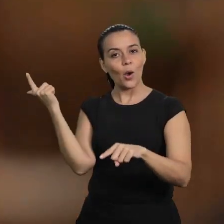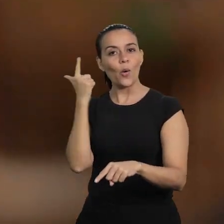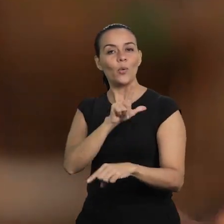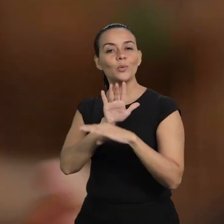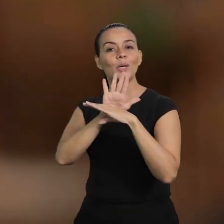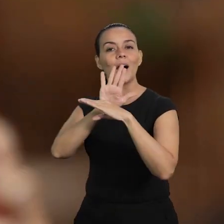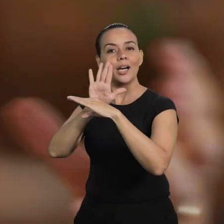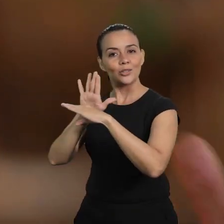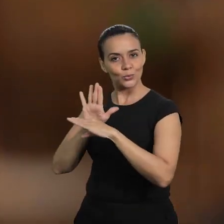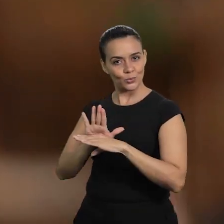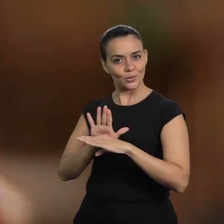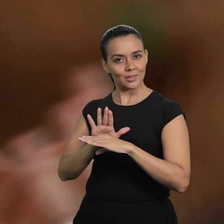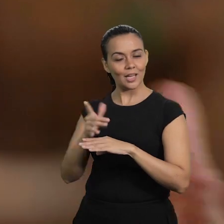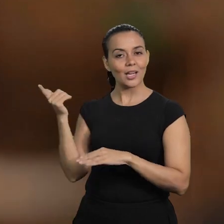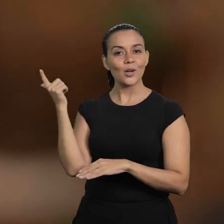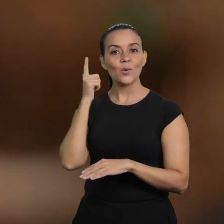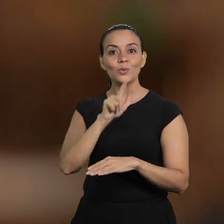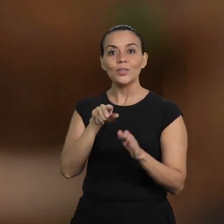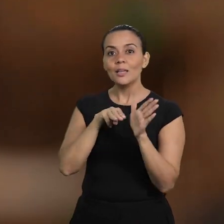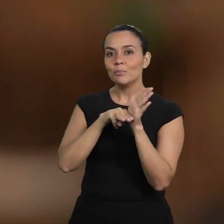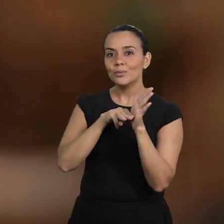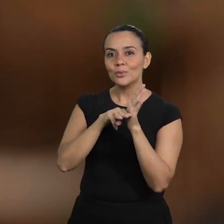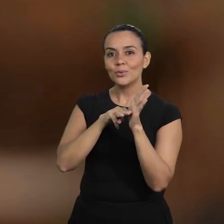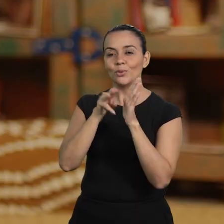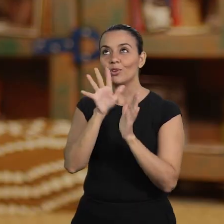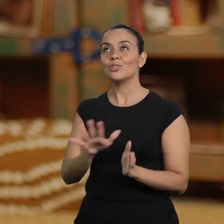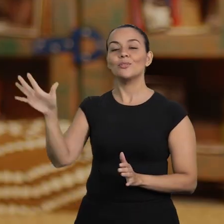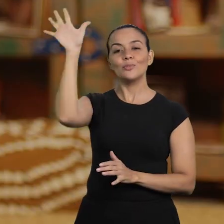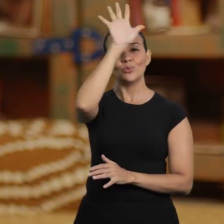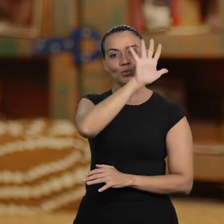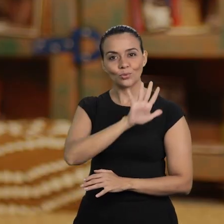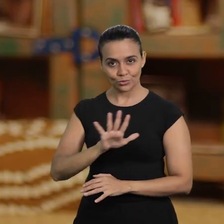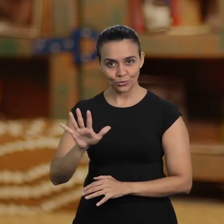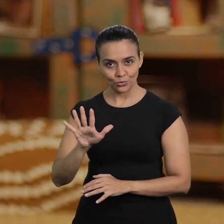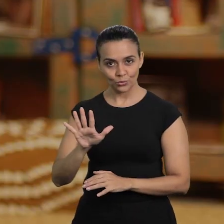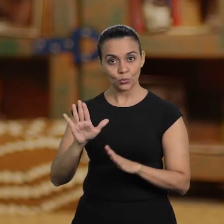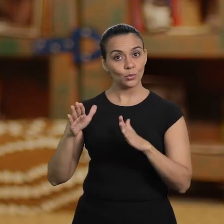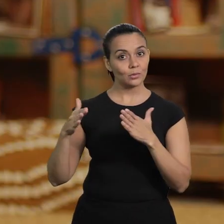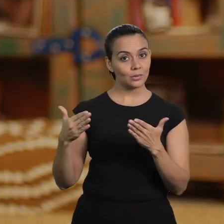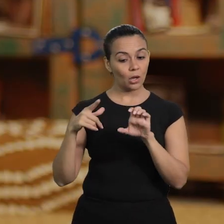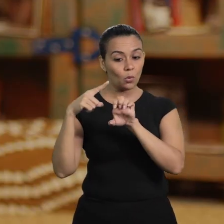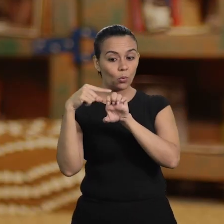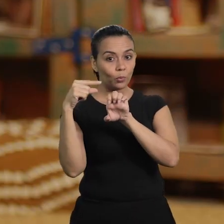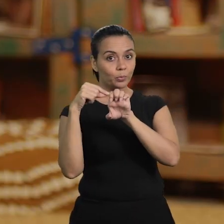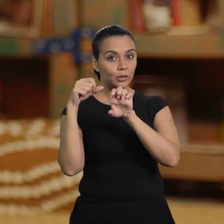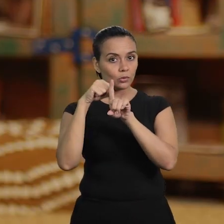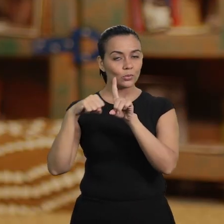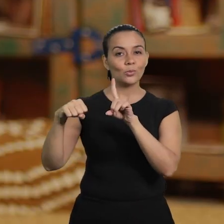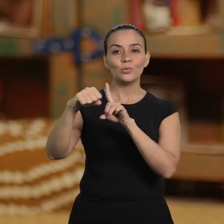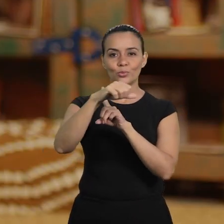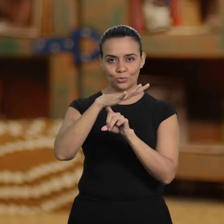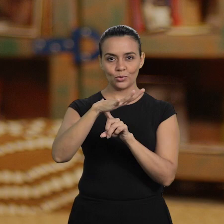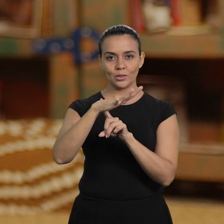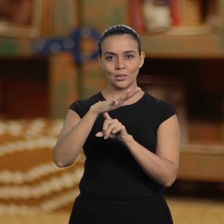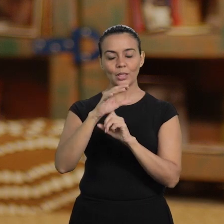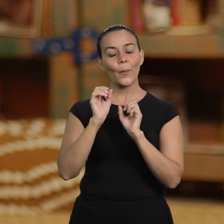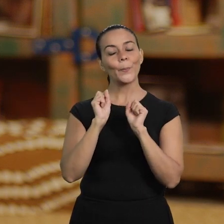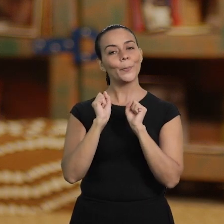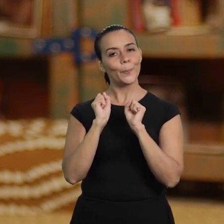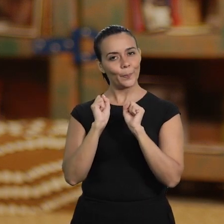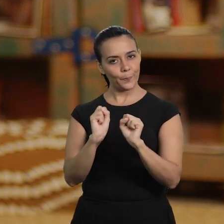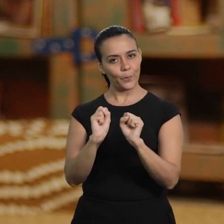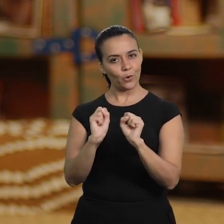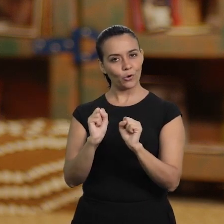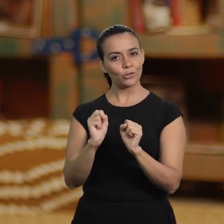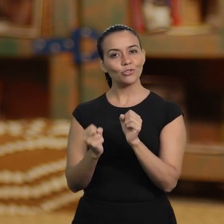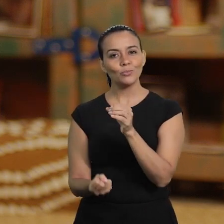essa inovação, essa metodologia para o Brasil todo. Então, o empreendedor social é um ator que ele pode criar uma